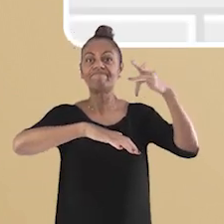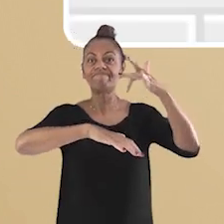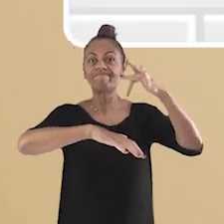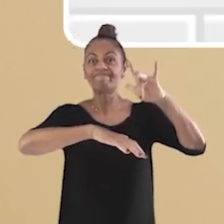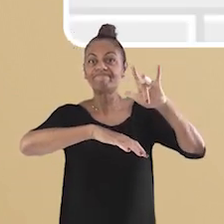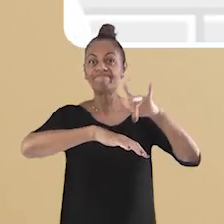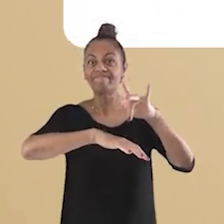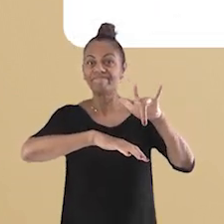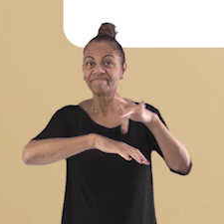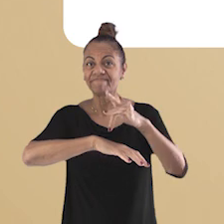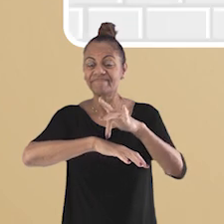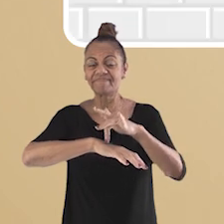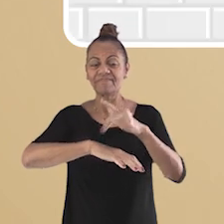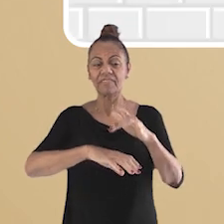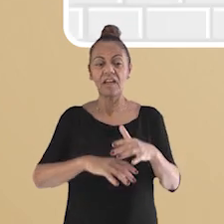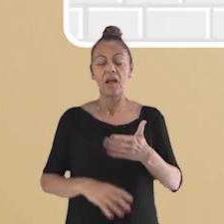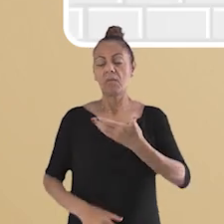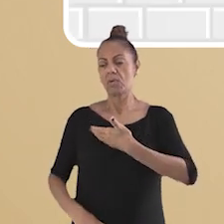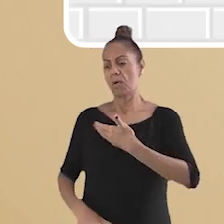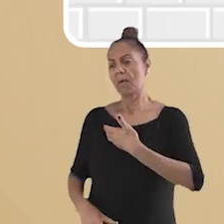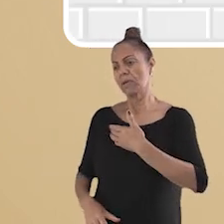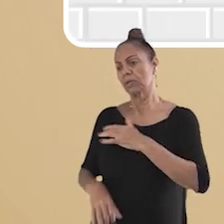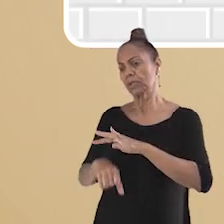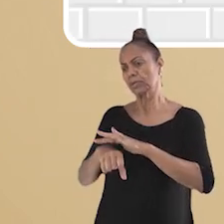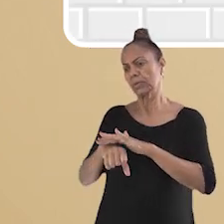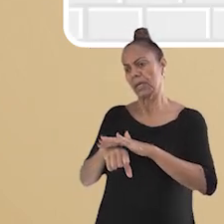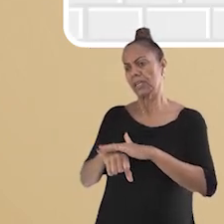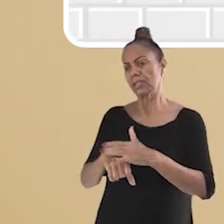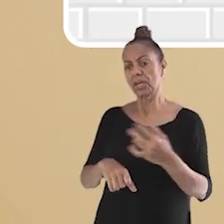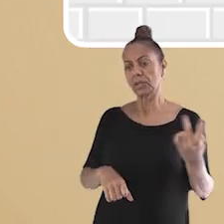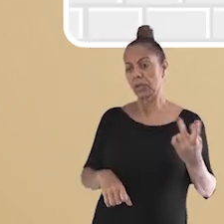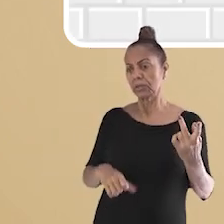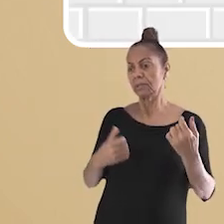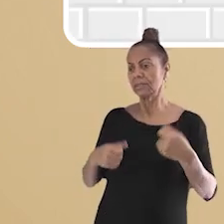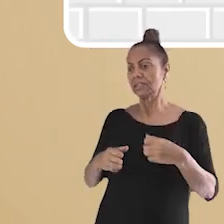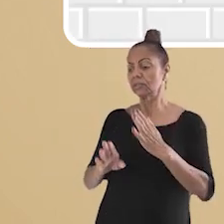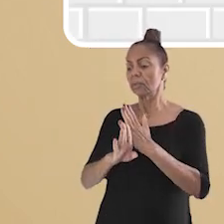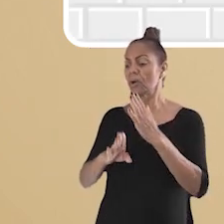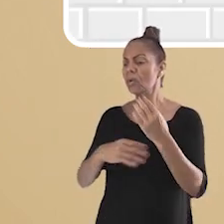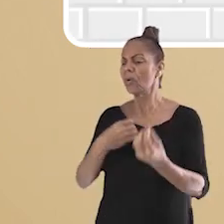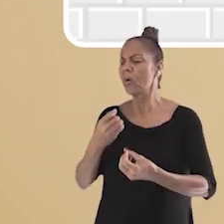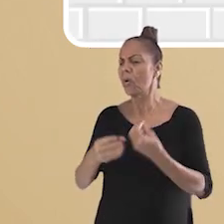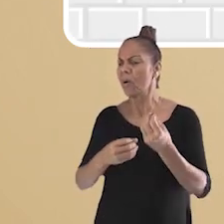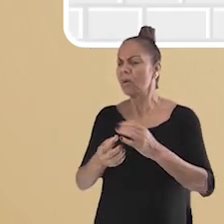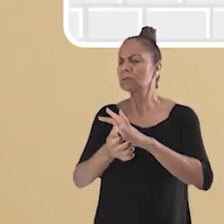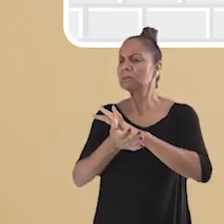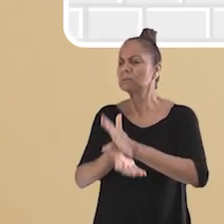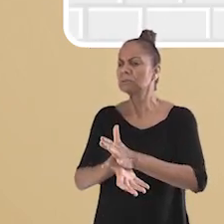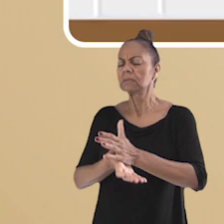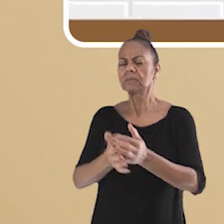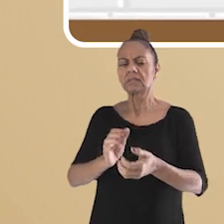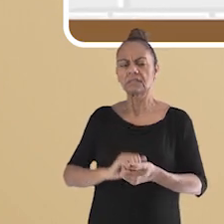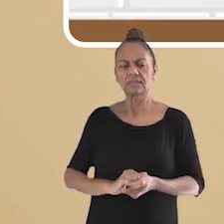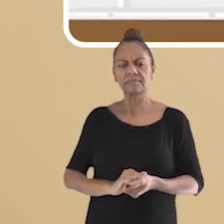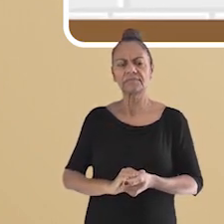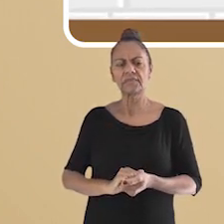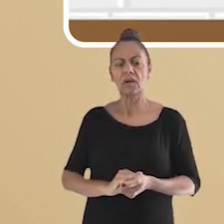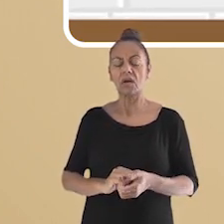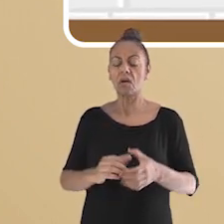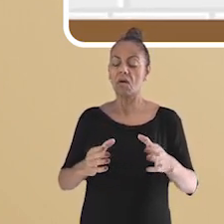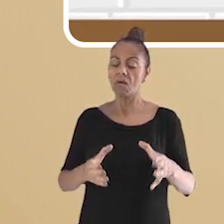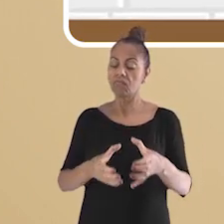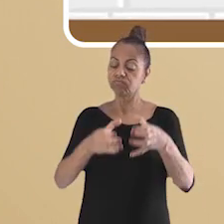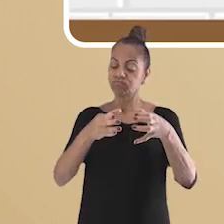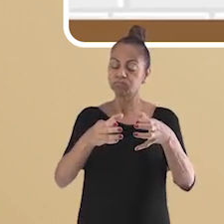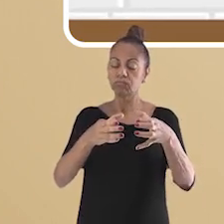um mosquitinho aéreo de egípcio. Meu amiguinho está com dengue. Eu e a Mari precisamos descobrir como combater este mosquito. Ah, mas isso é